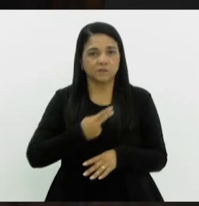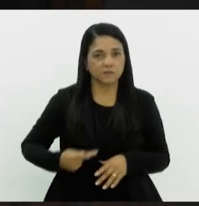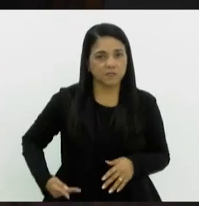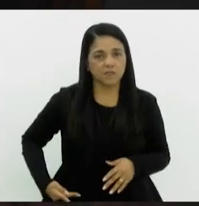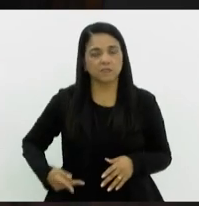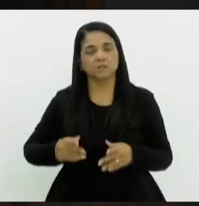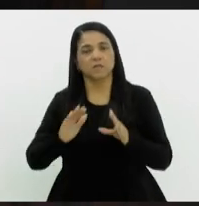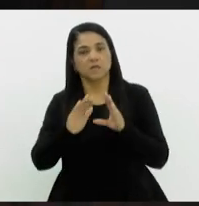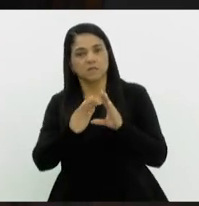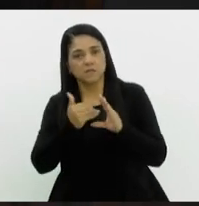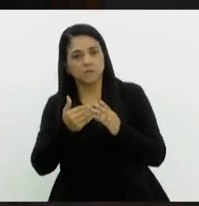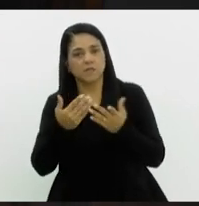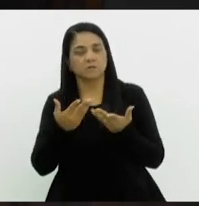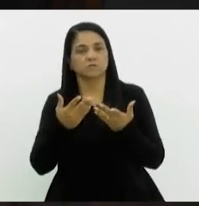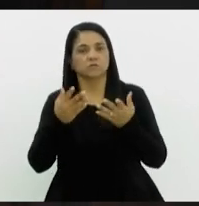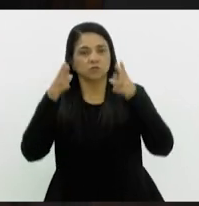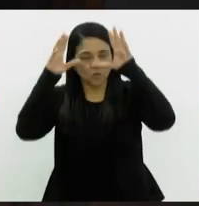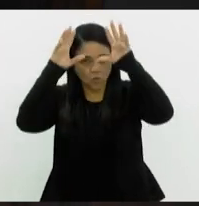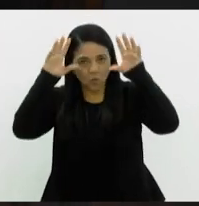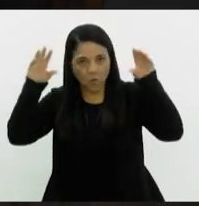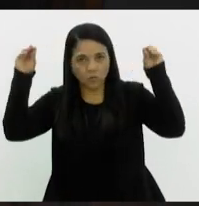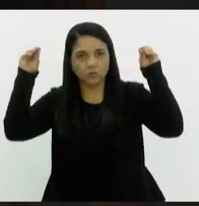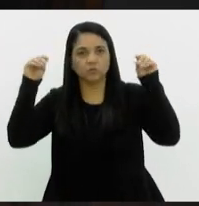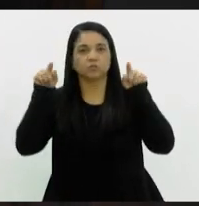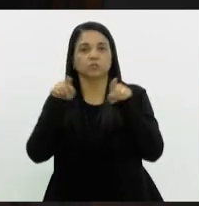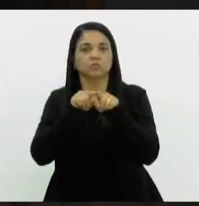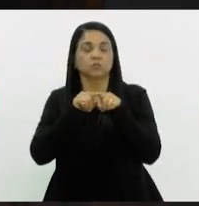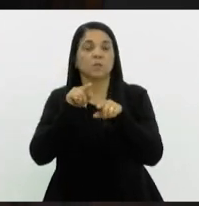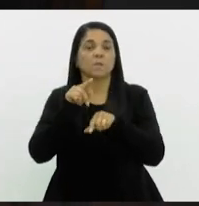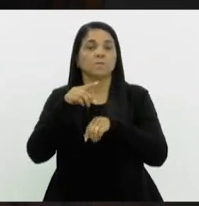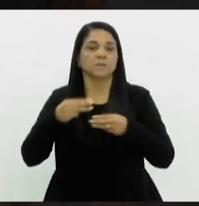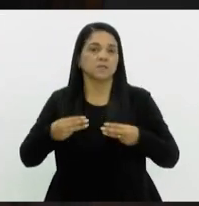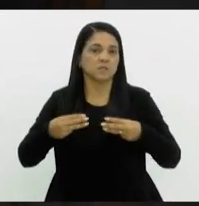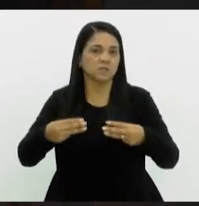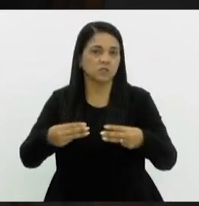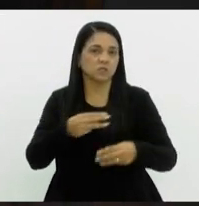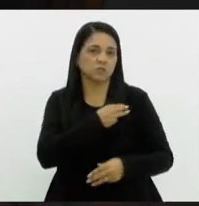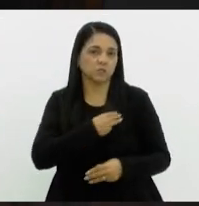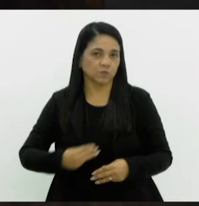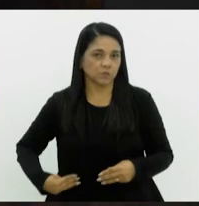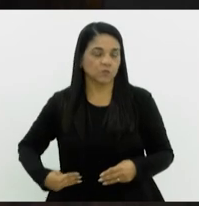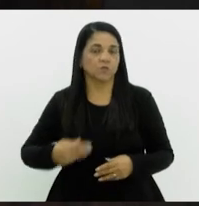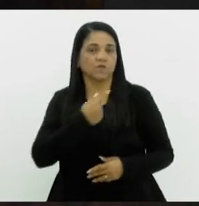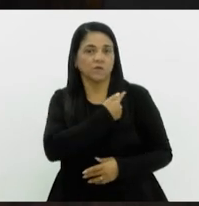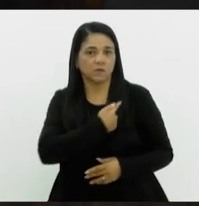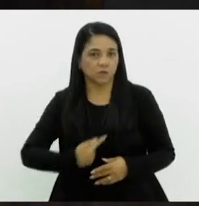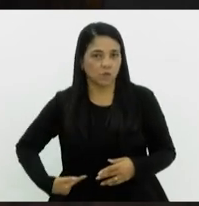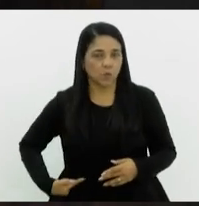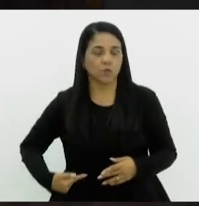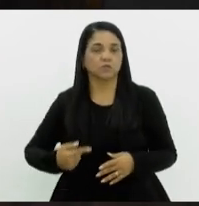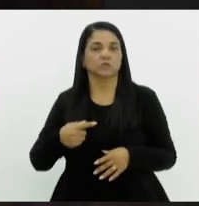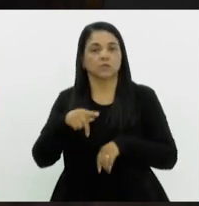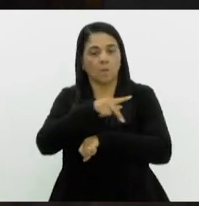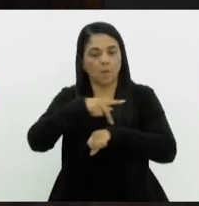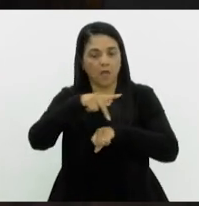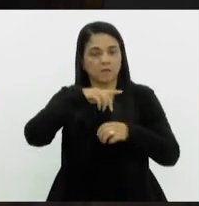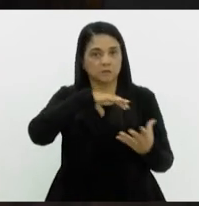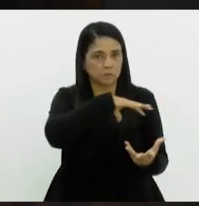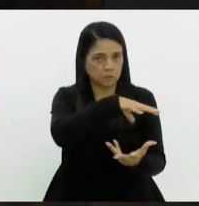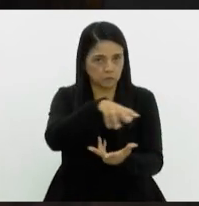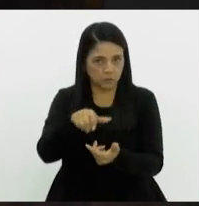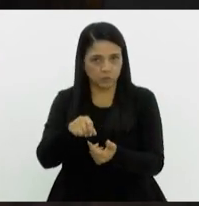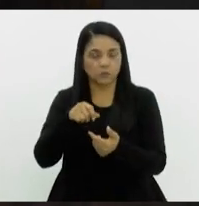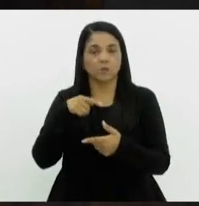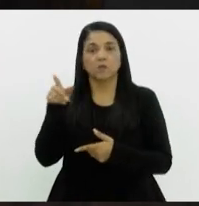recebimento dos cônsules, de ministros, de presidentes, governadores, de países estrangeiros, deputado